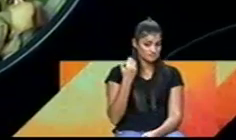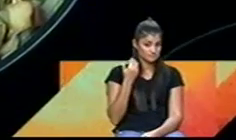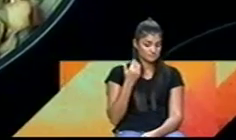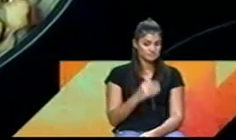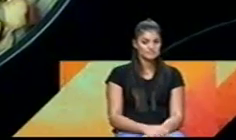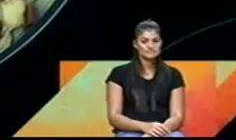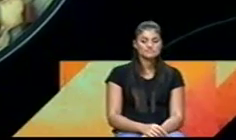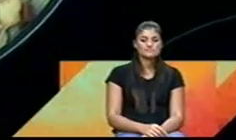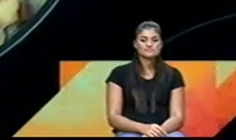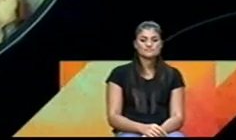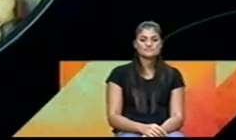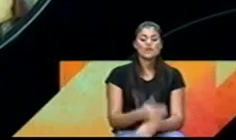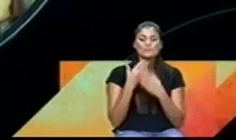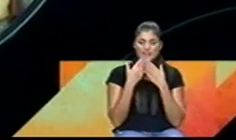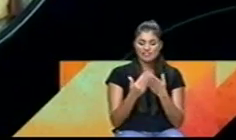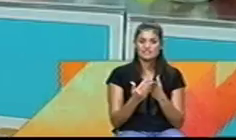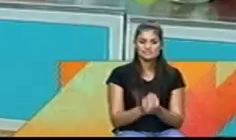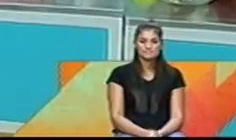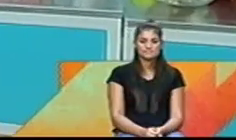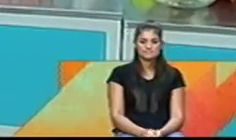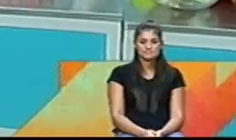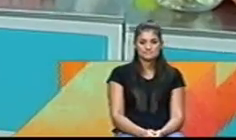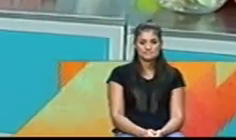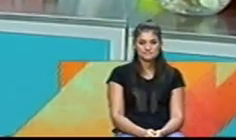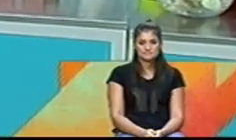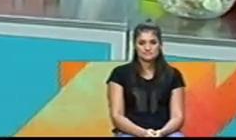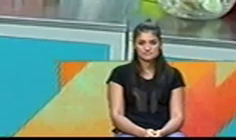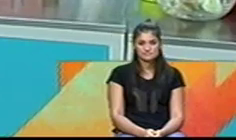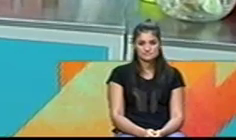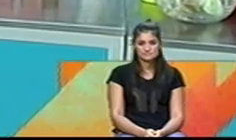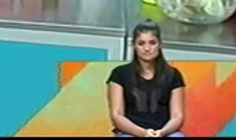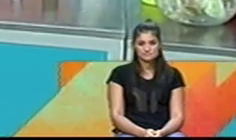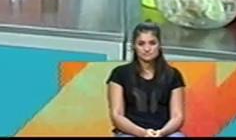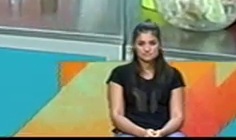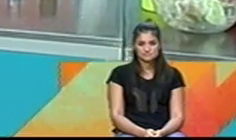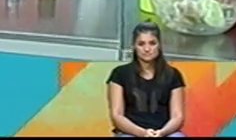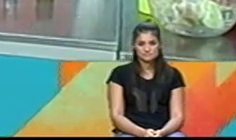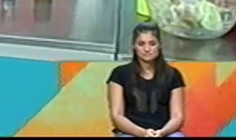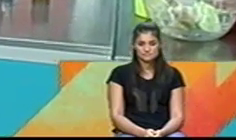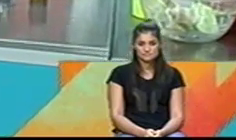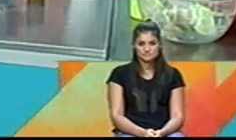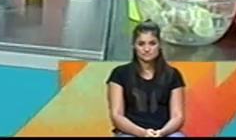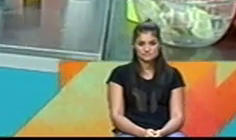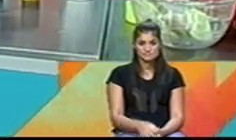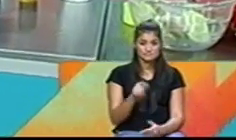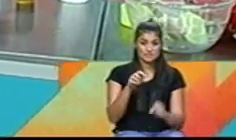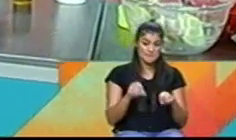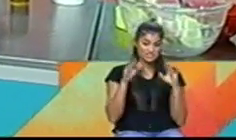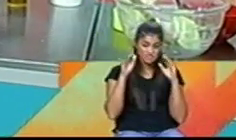importas? Obrigada. Tcharam! Forno